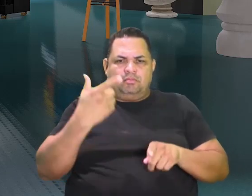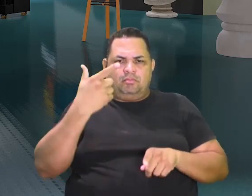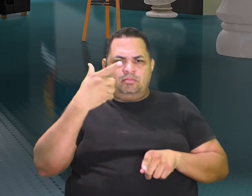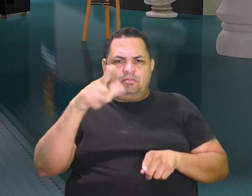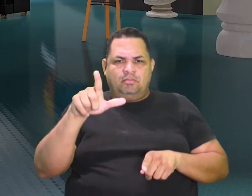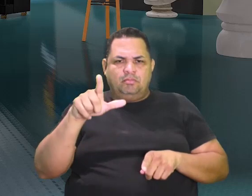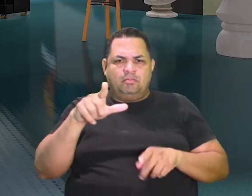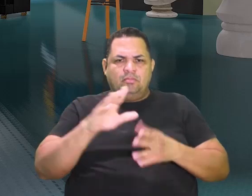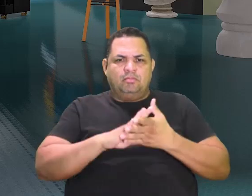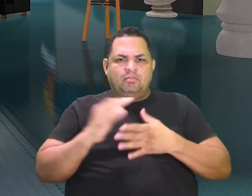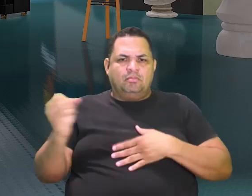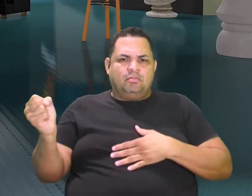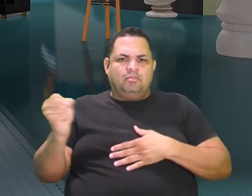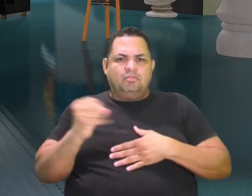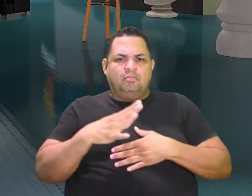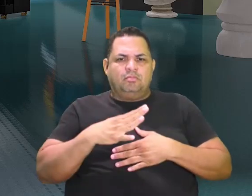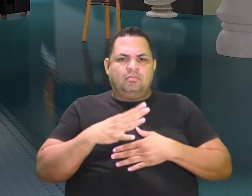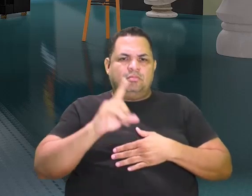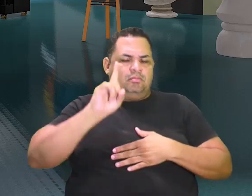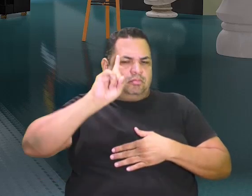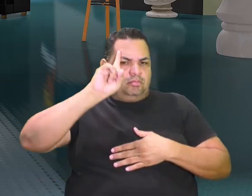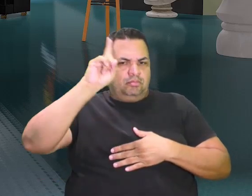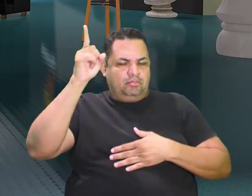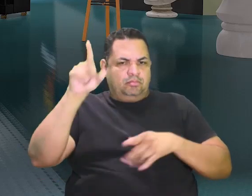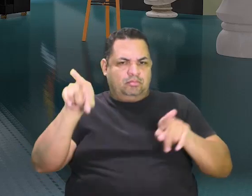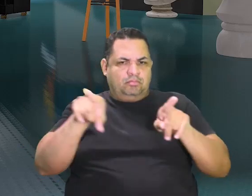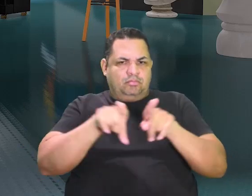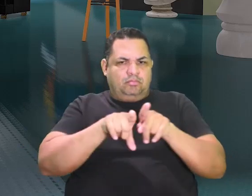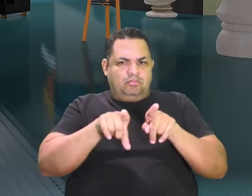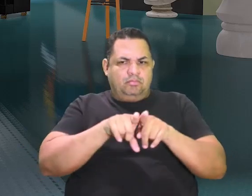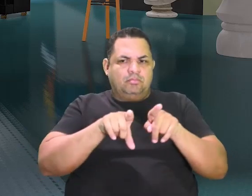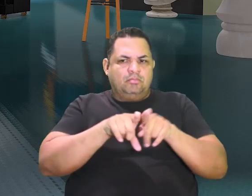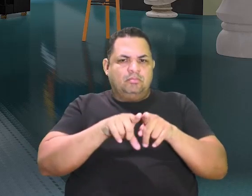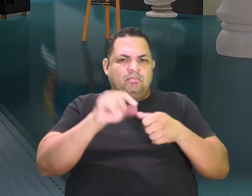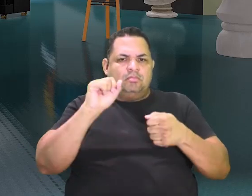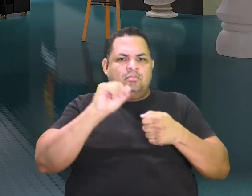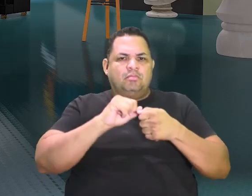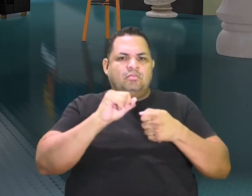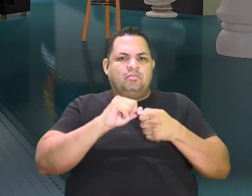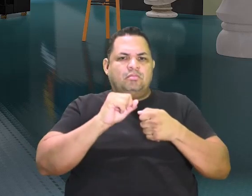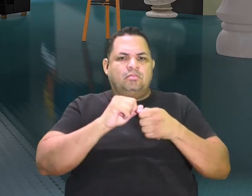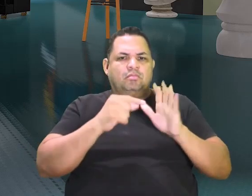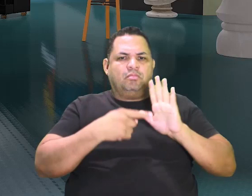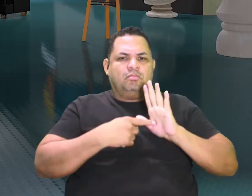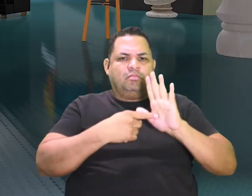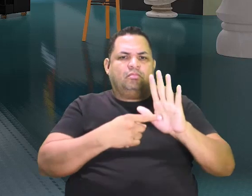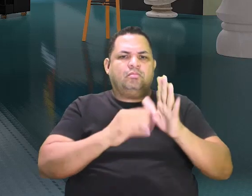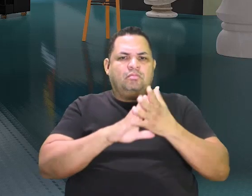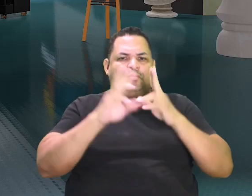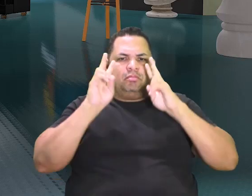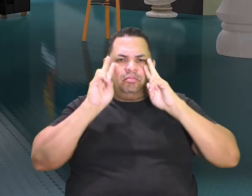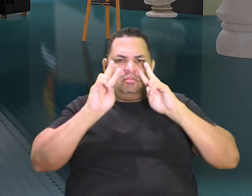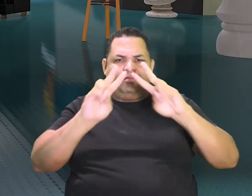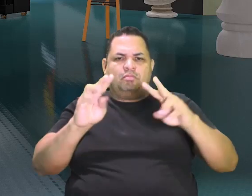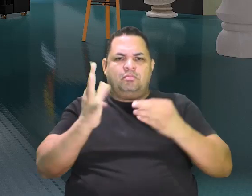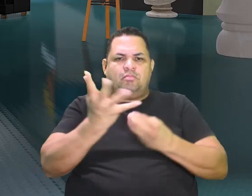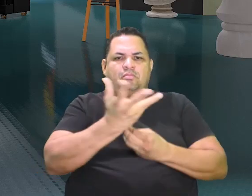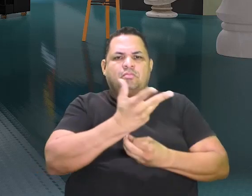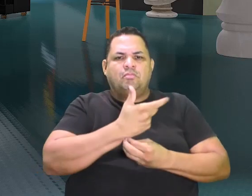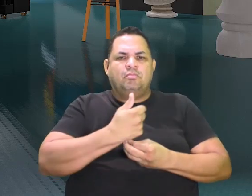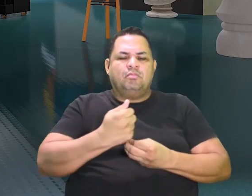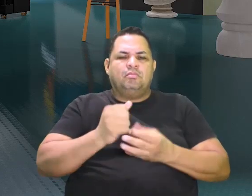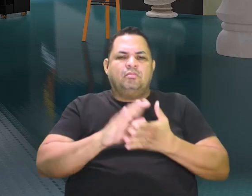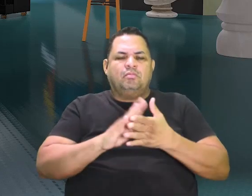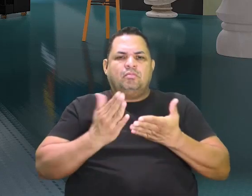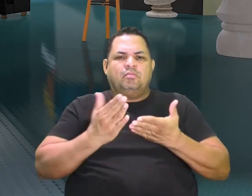essas pessoas com novas criatividades também conseguem fazer a demonstração da sua visão artística,